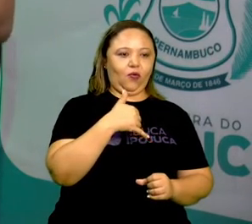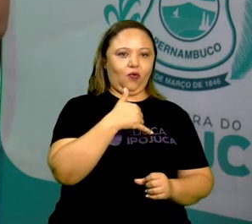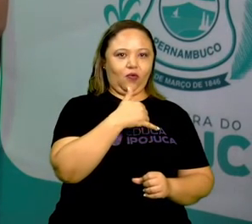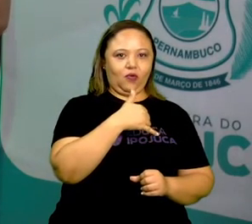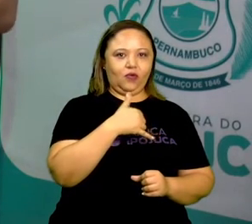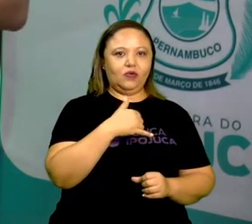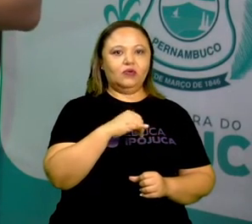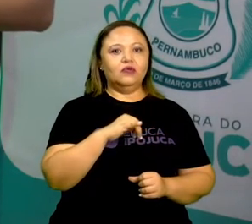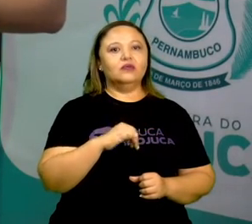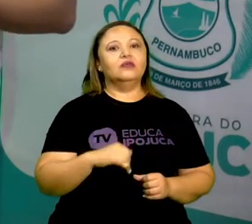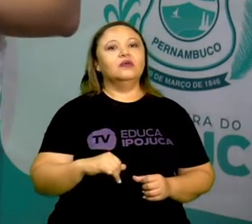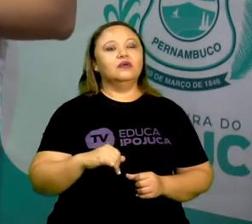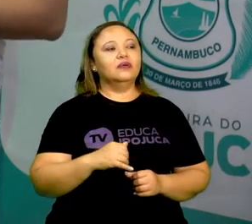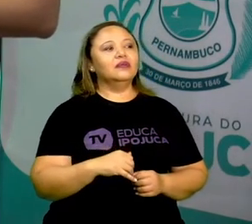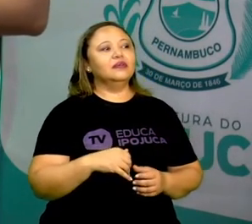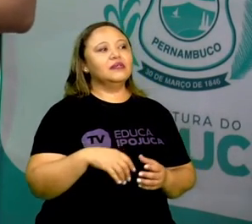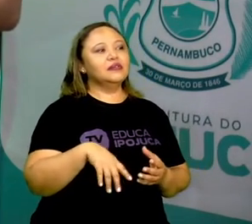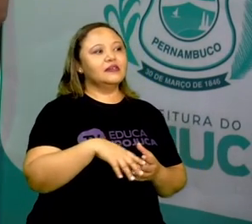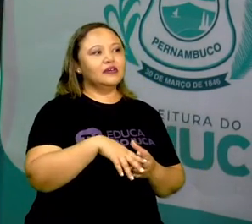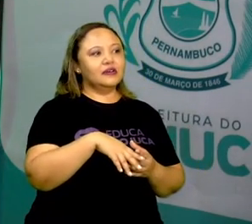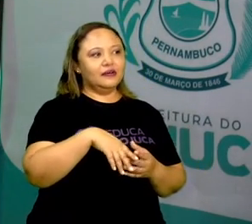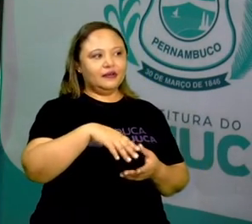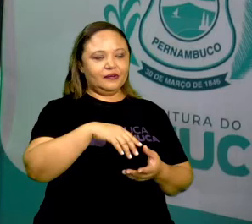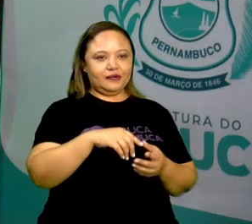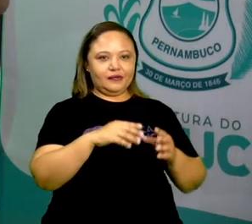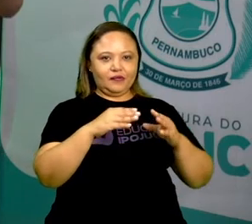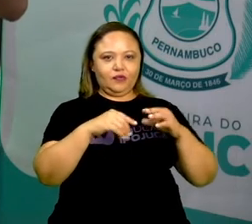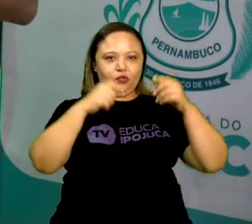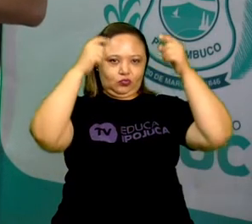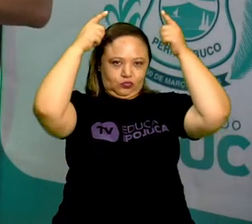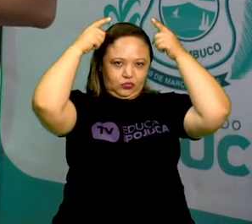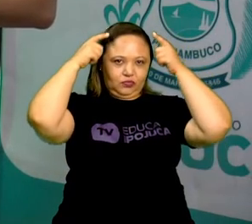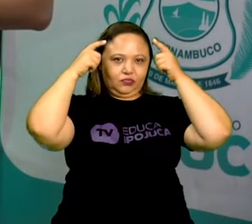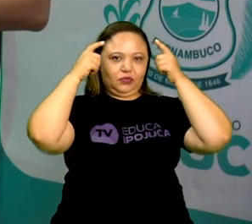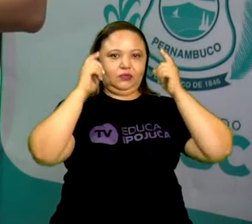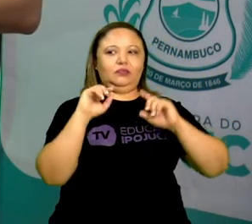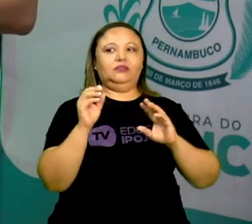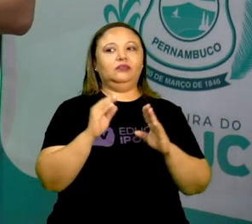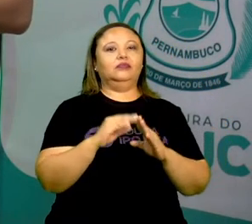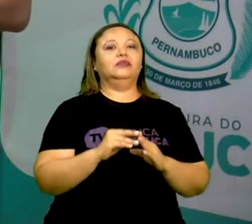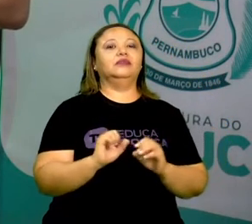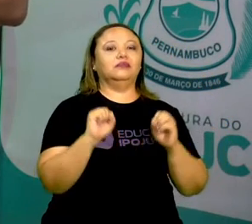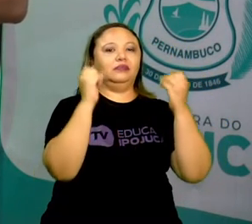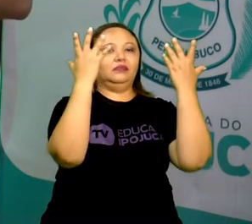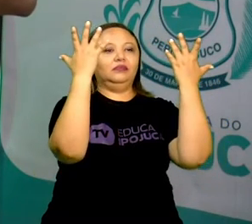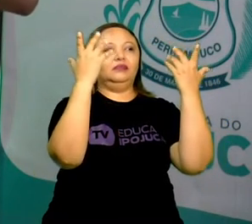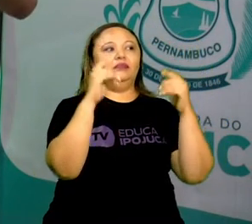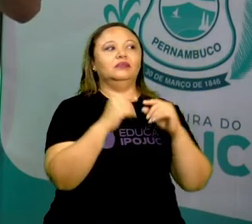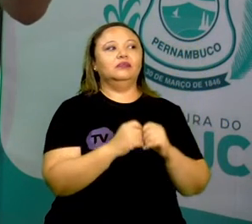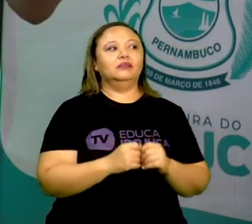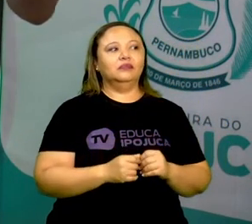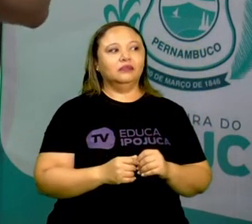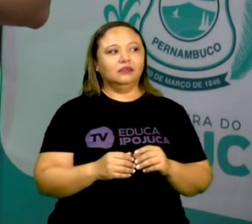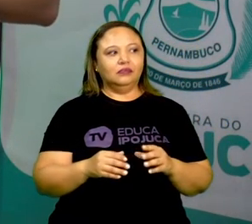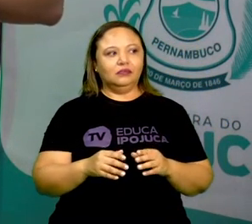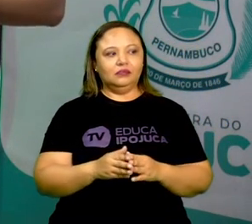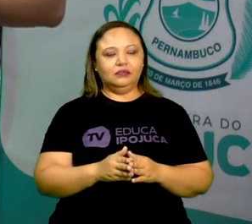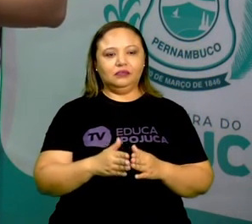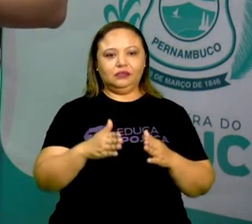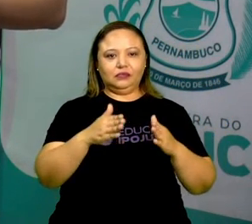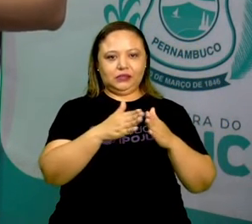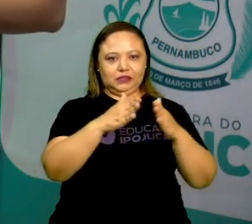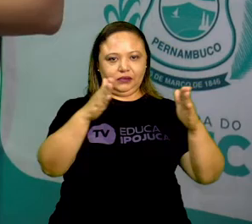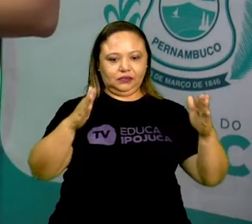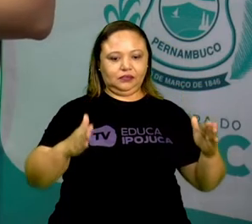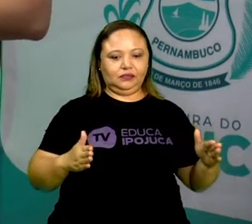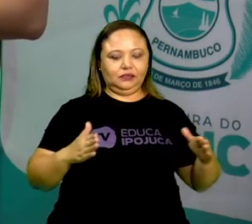antigamente era em lata óleo né trouxe também um chapéu de festa eu trouxe a caixa de